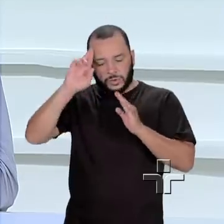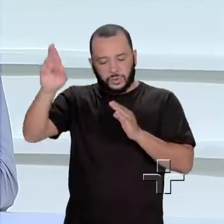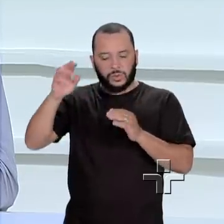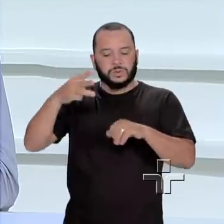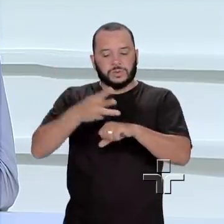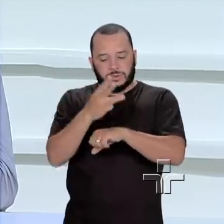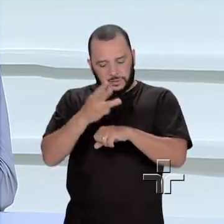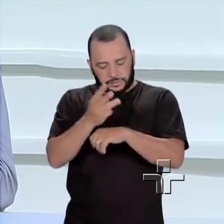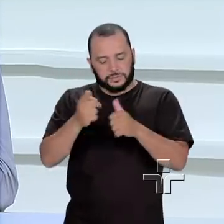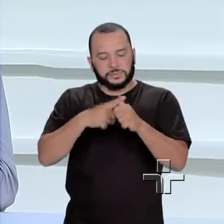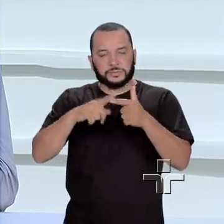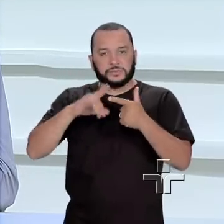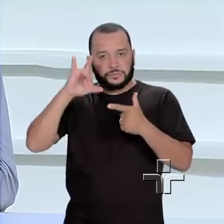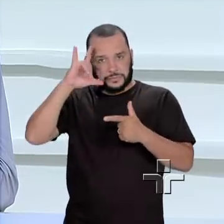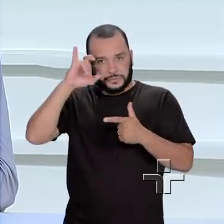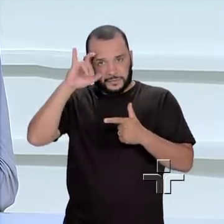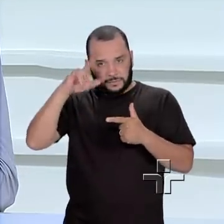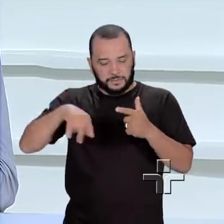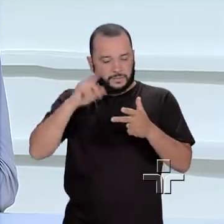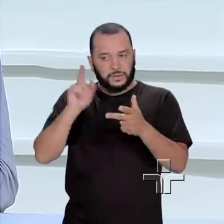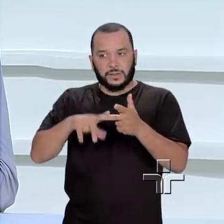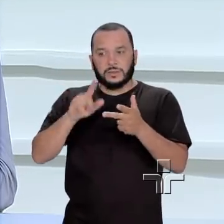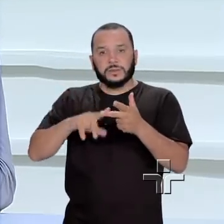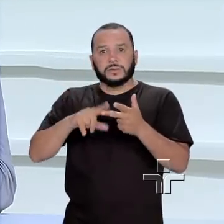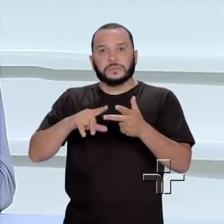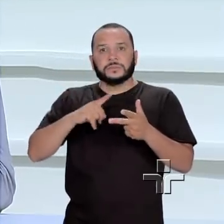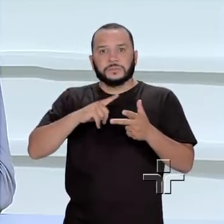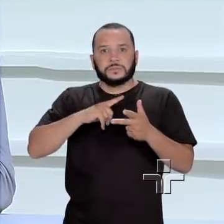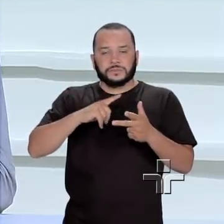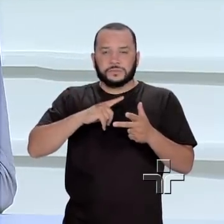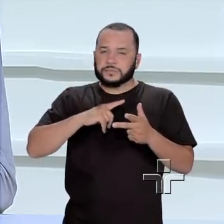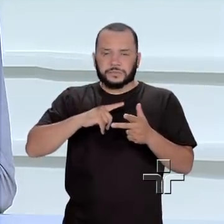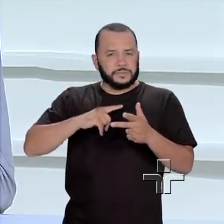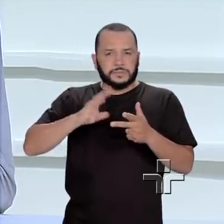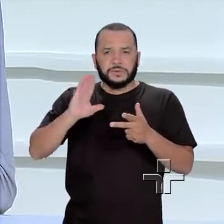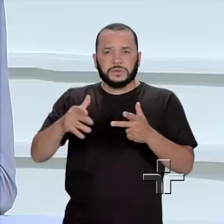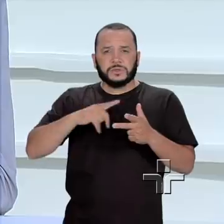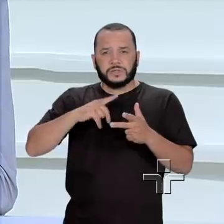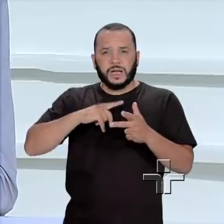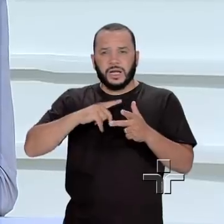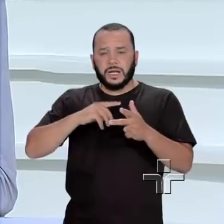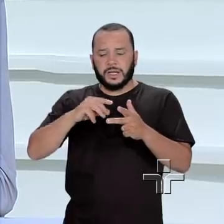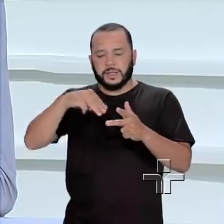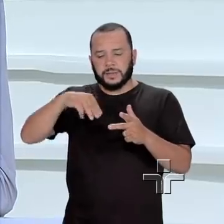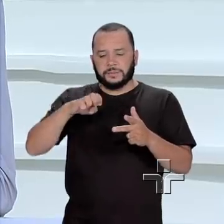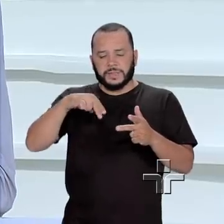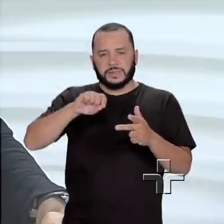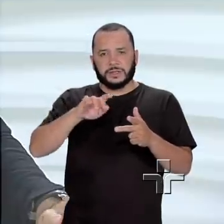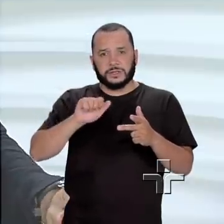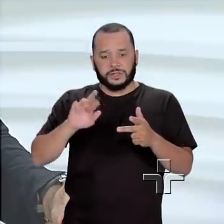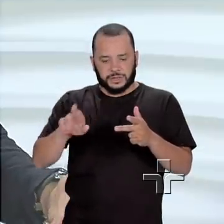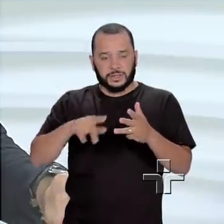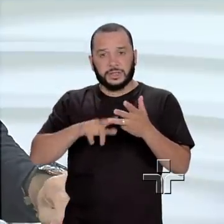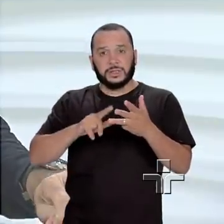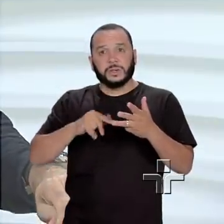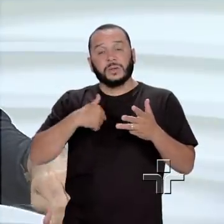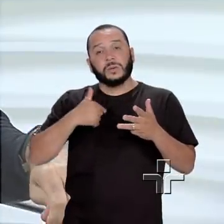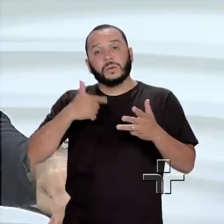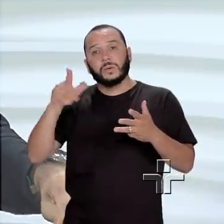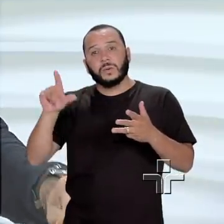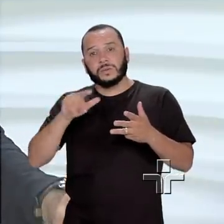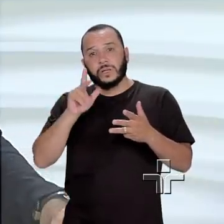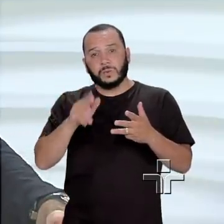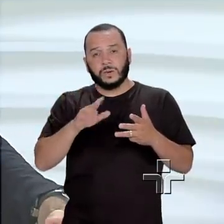E aí o que acontece? Agora eles vão criar uma outra ferramenta. Dono do Messenger? Do Messenger, eles estão criando ainda agora uma outra ferramenta, tipo o Tinder, que